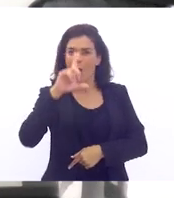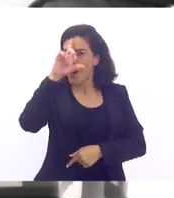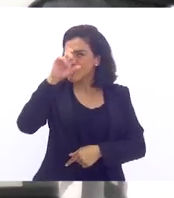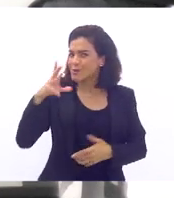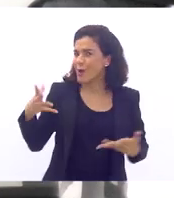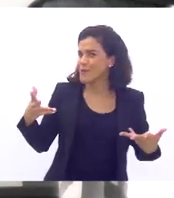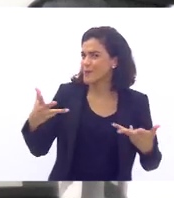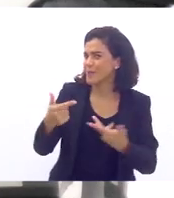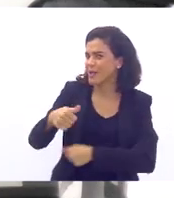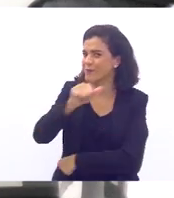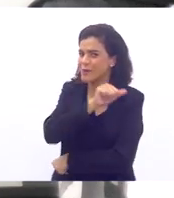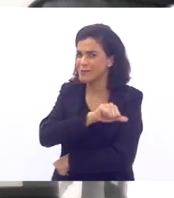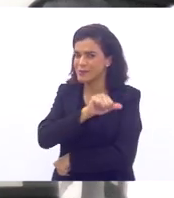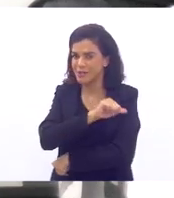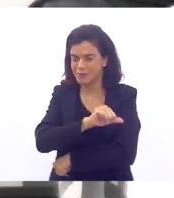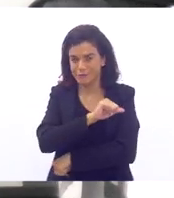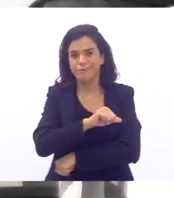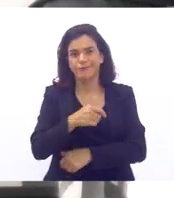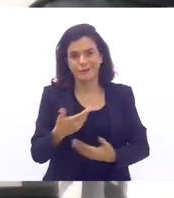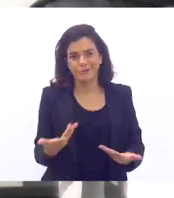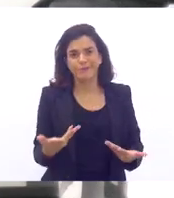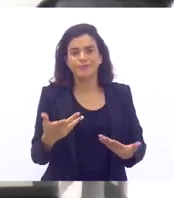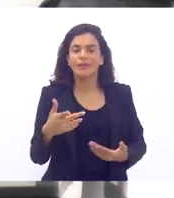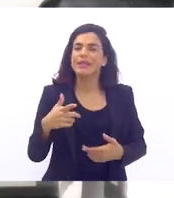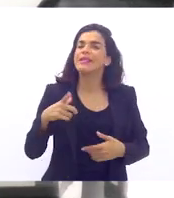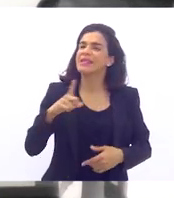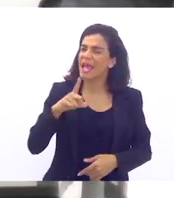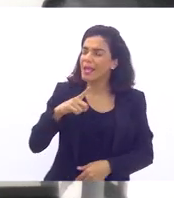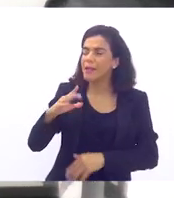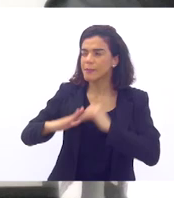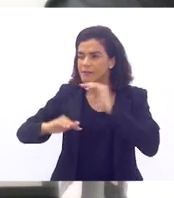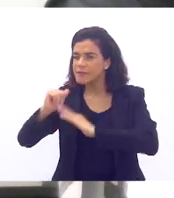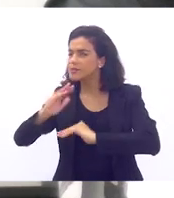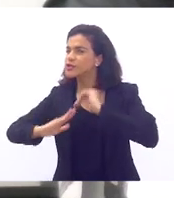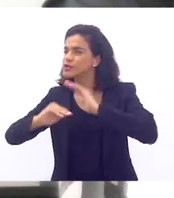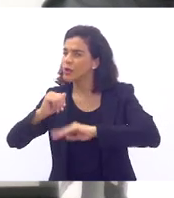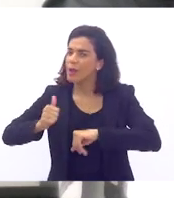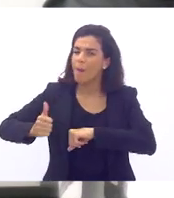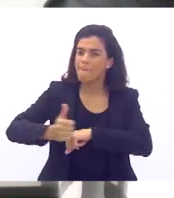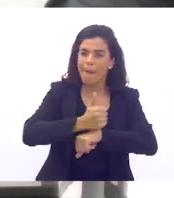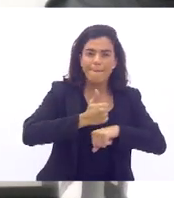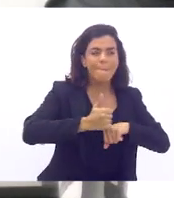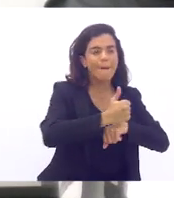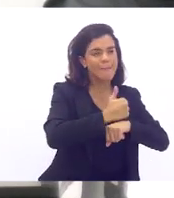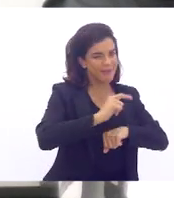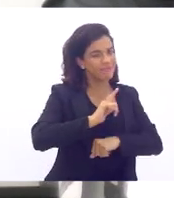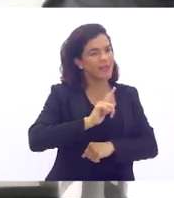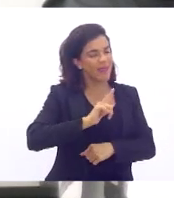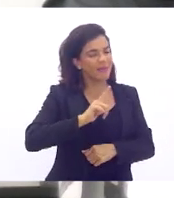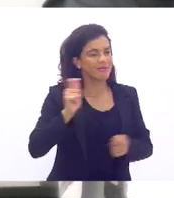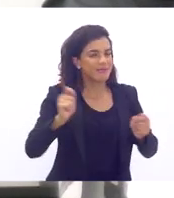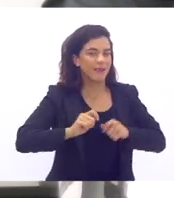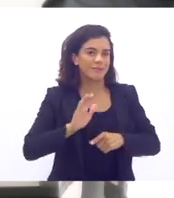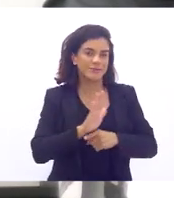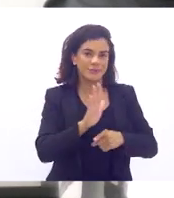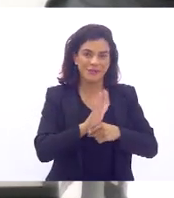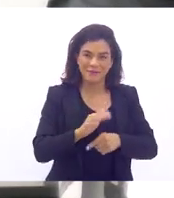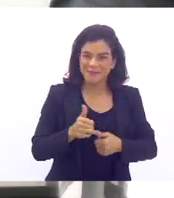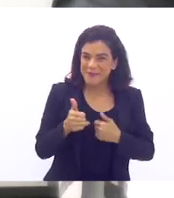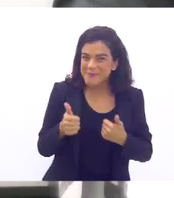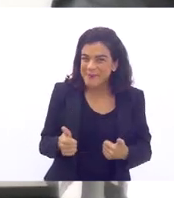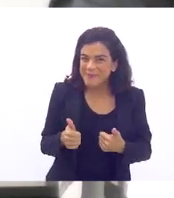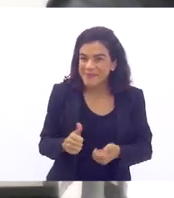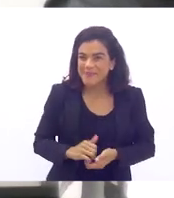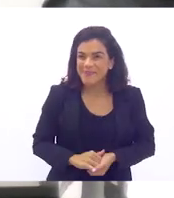hospitais maravilhosos no Rio de Janeiro que com certeza existem profissionais de excelência que possam nos ajudar também